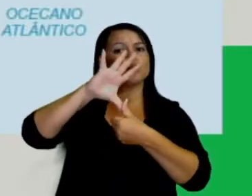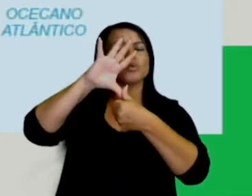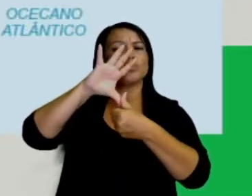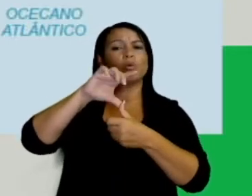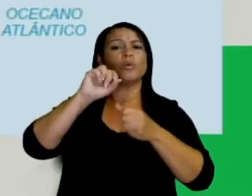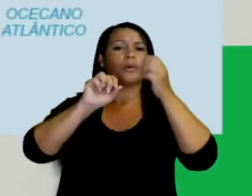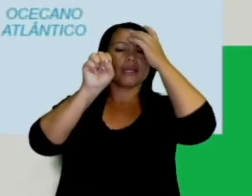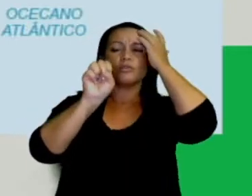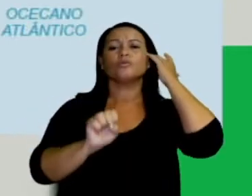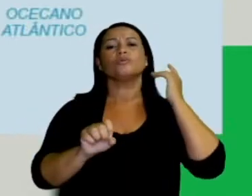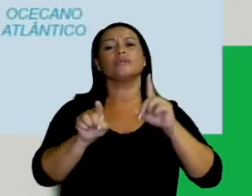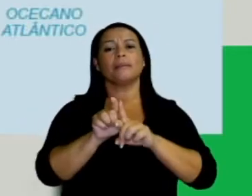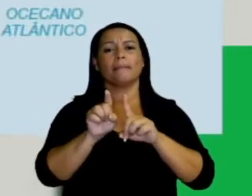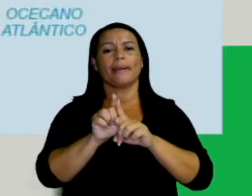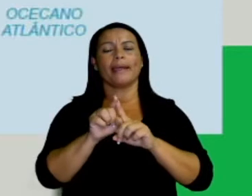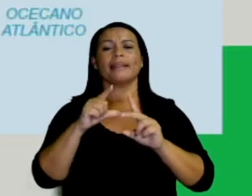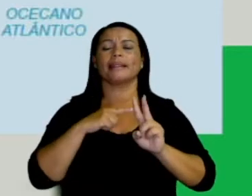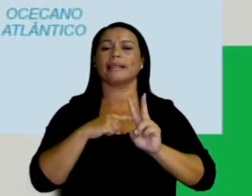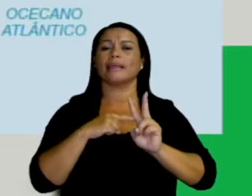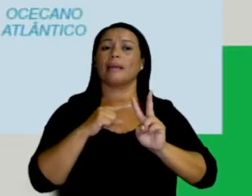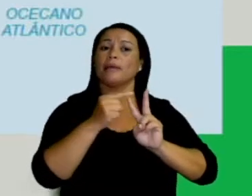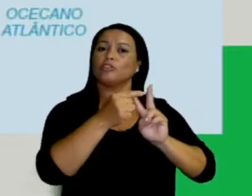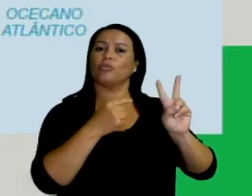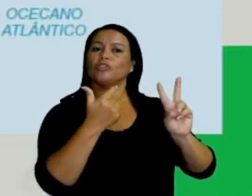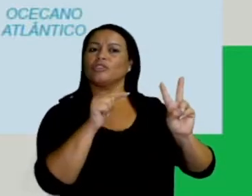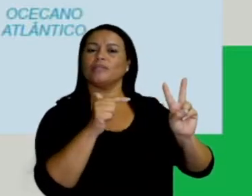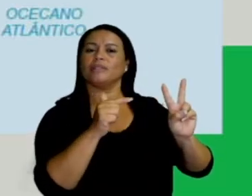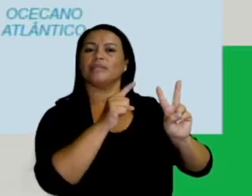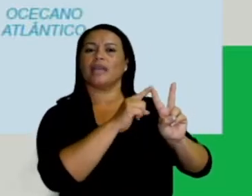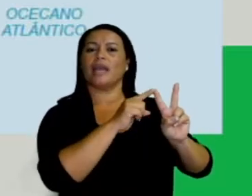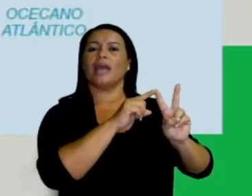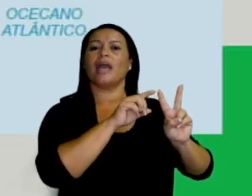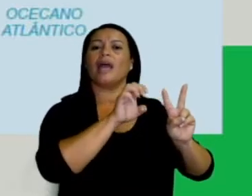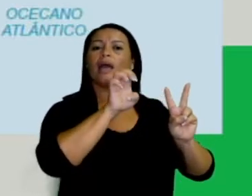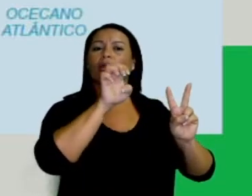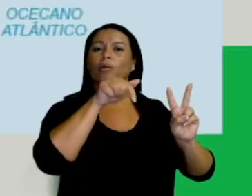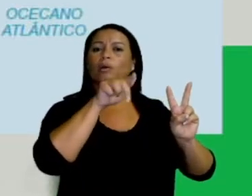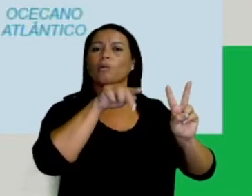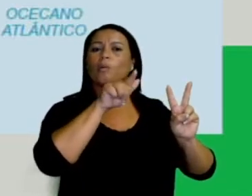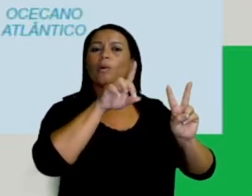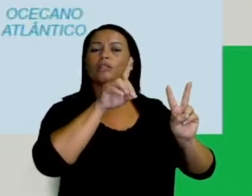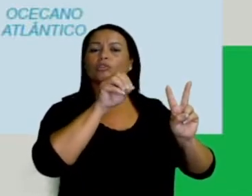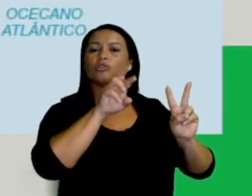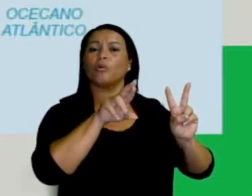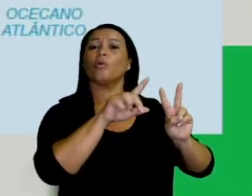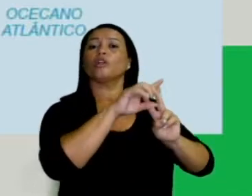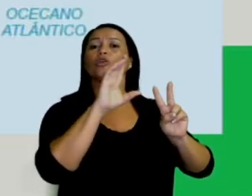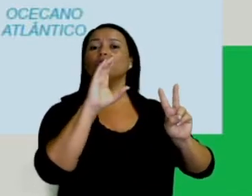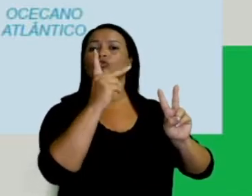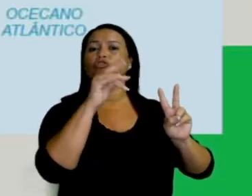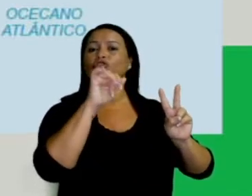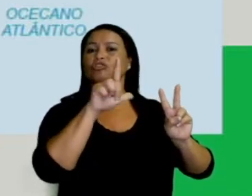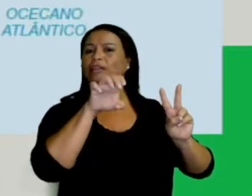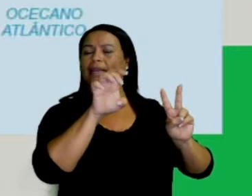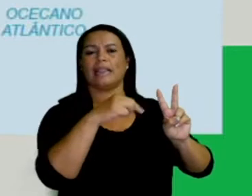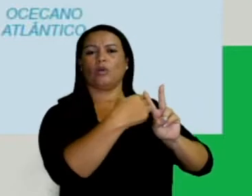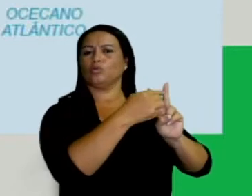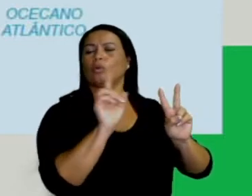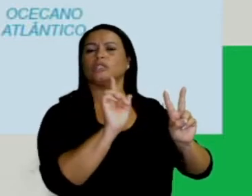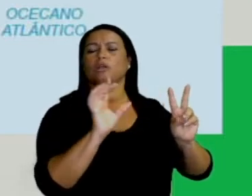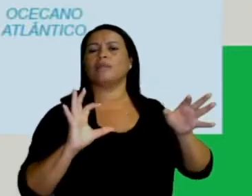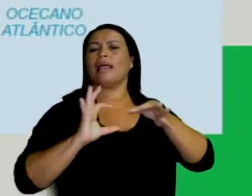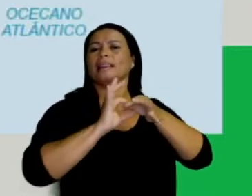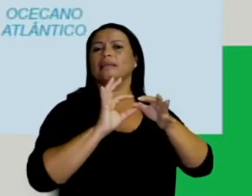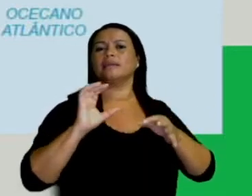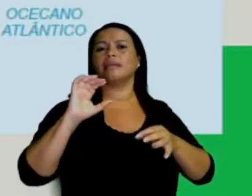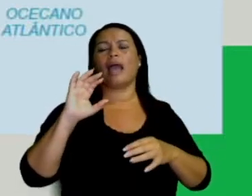região, exceto dois. O Equador e o Chile são os únicos países da América do Sul que não fazem fronteira com o Brasil. O Brasil é um país imenso